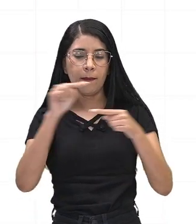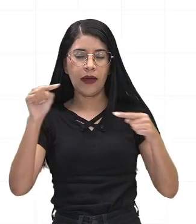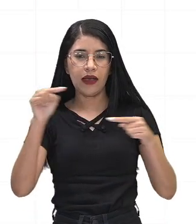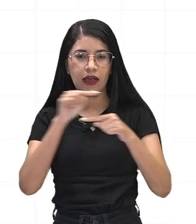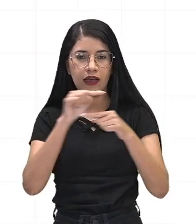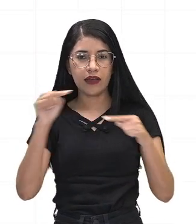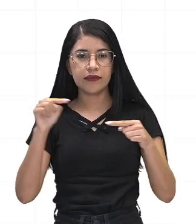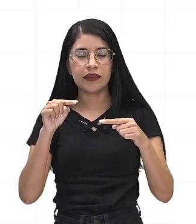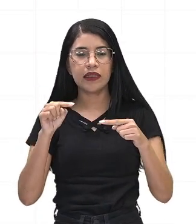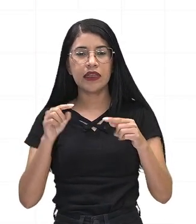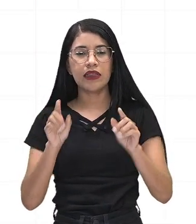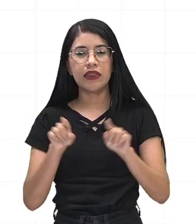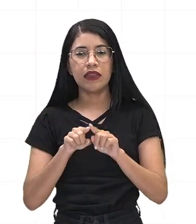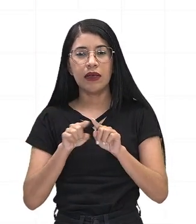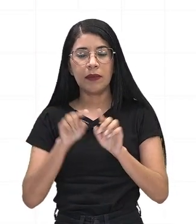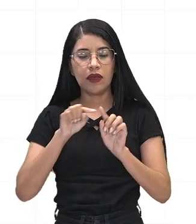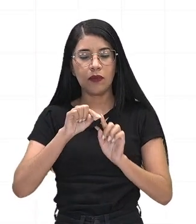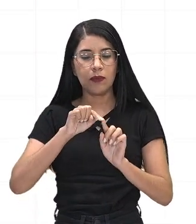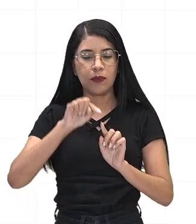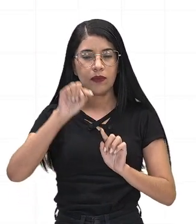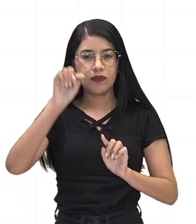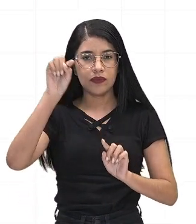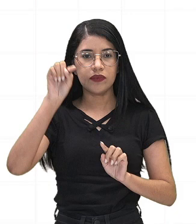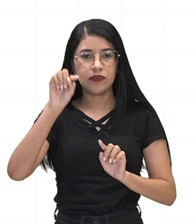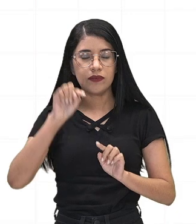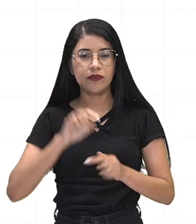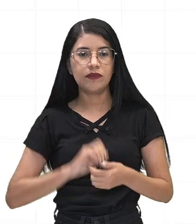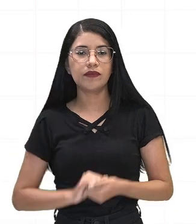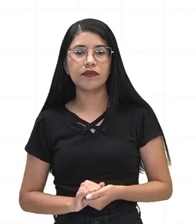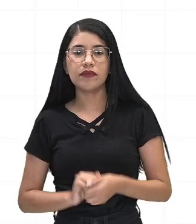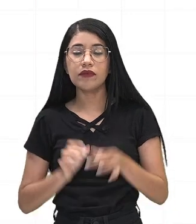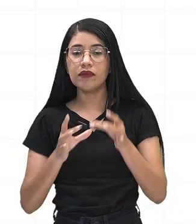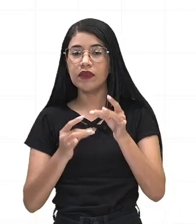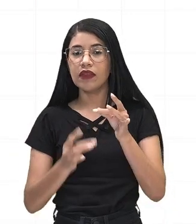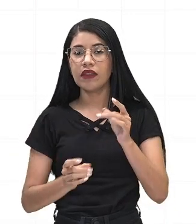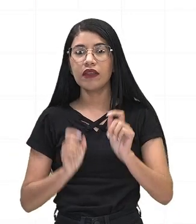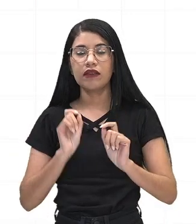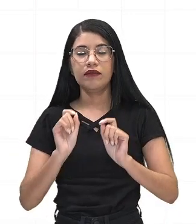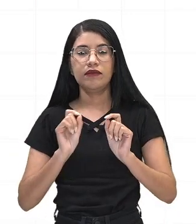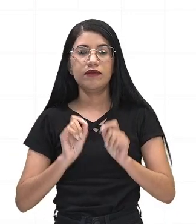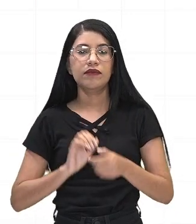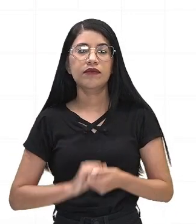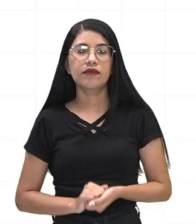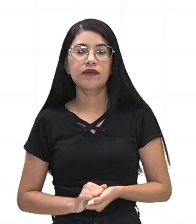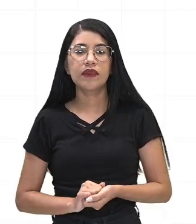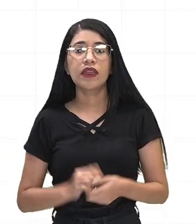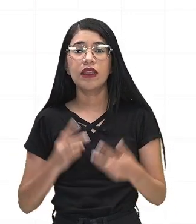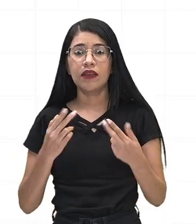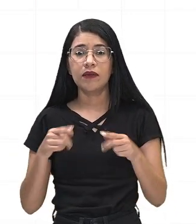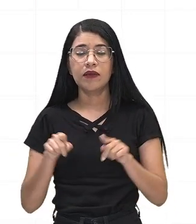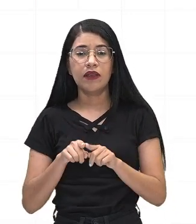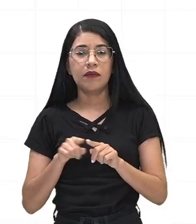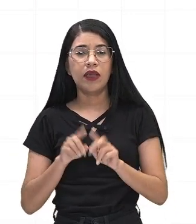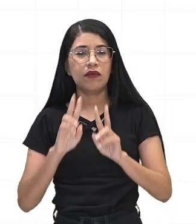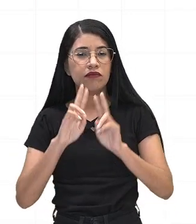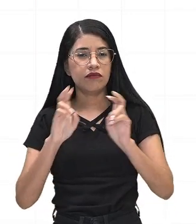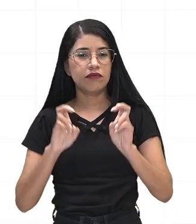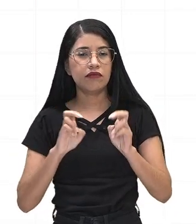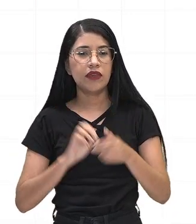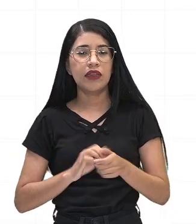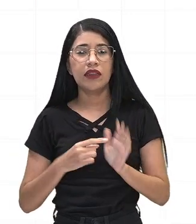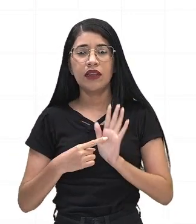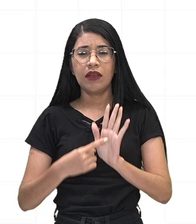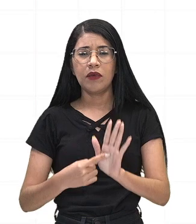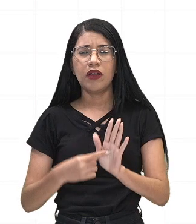paralelas intersectadas por uma transversal. E no detalhamento, o mesmo, demonstração